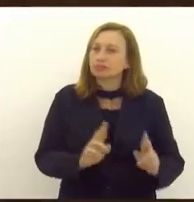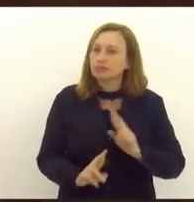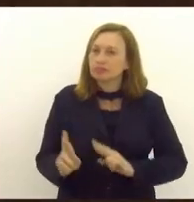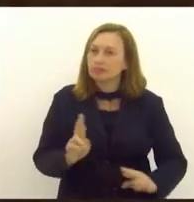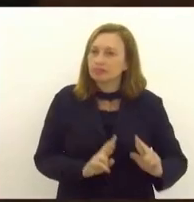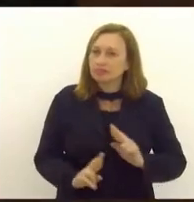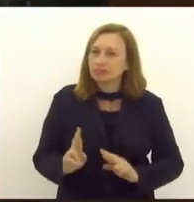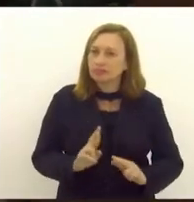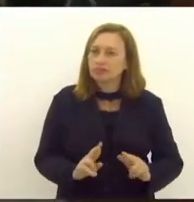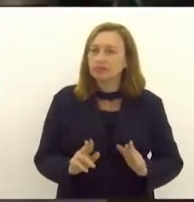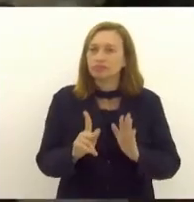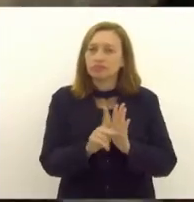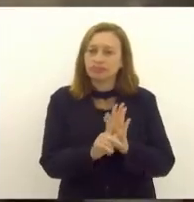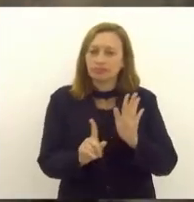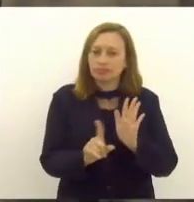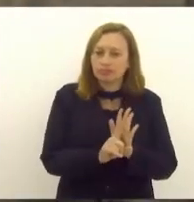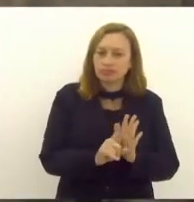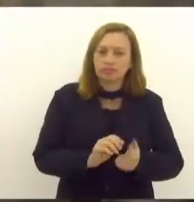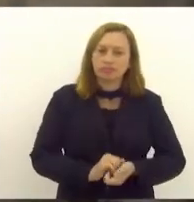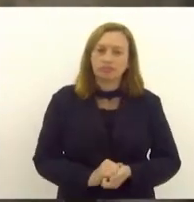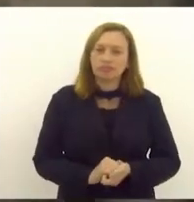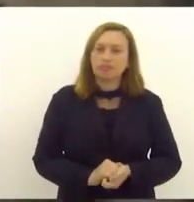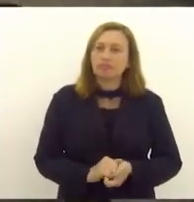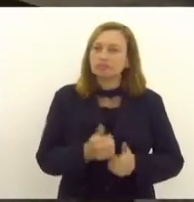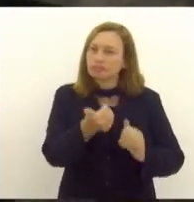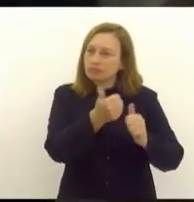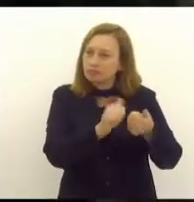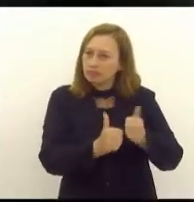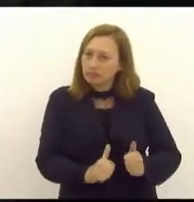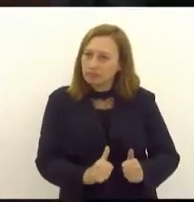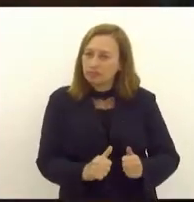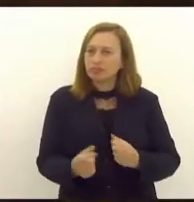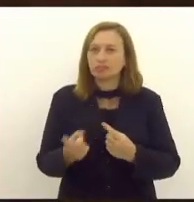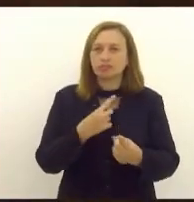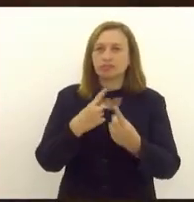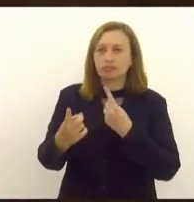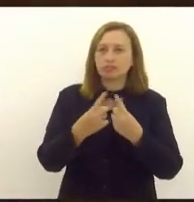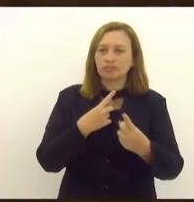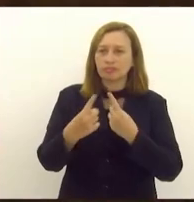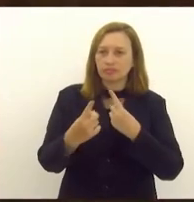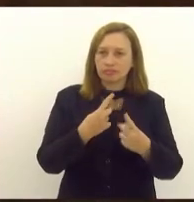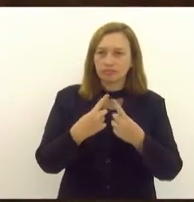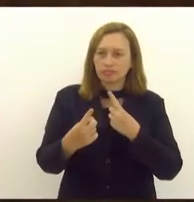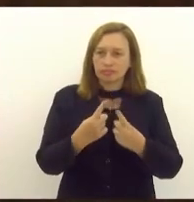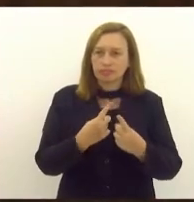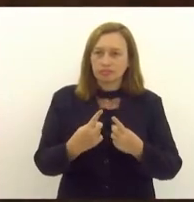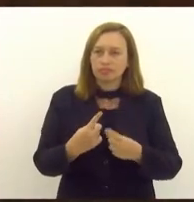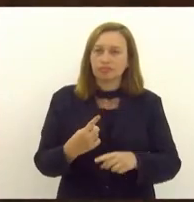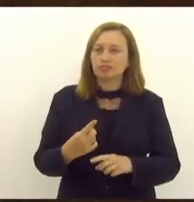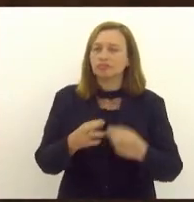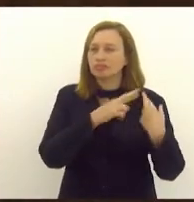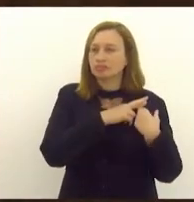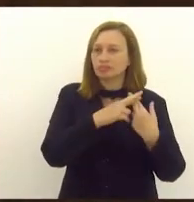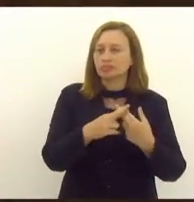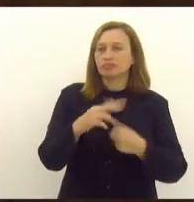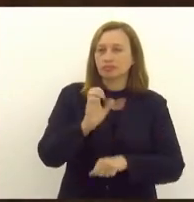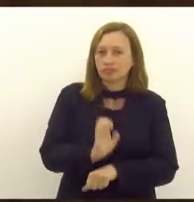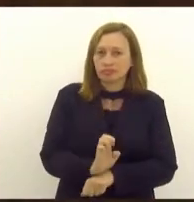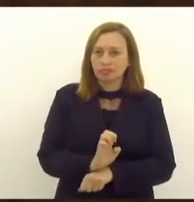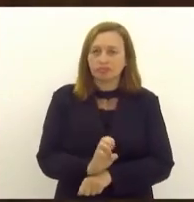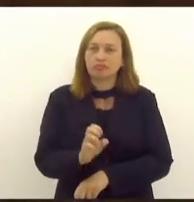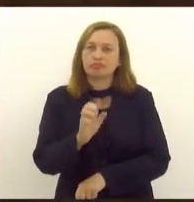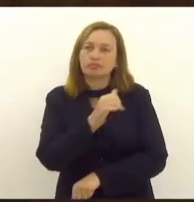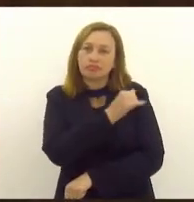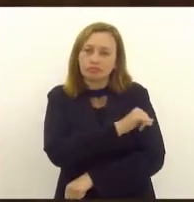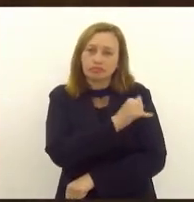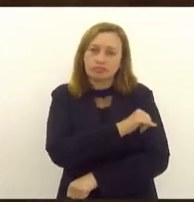a este projeto de lei que trata da avaliação periódica das rodovias estradas sobre a responsabilidade do Estado do